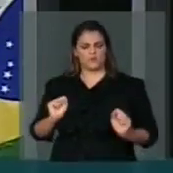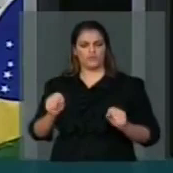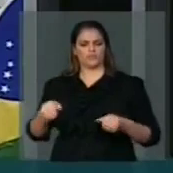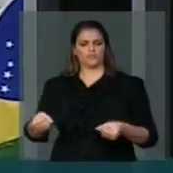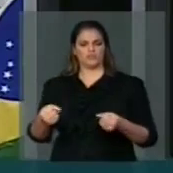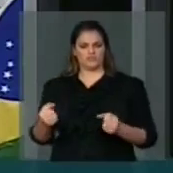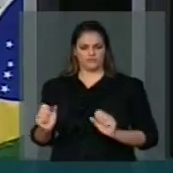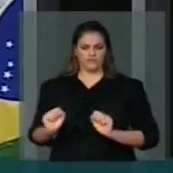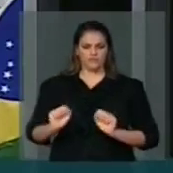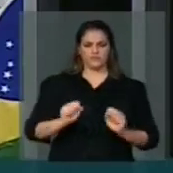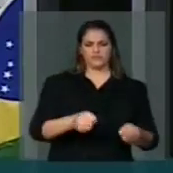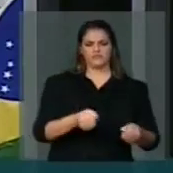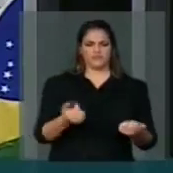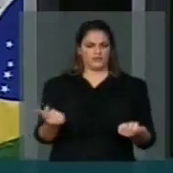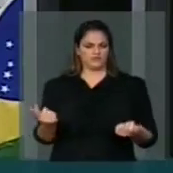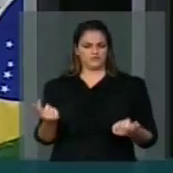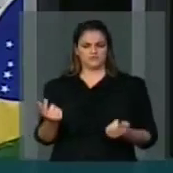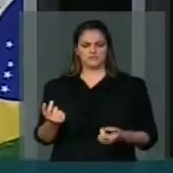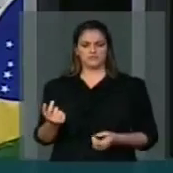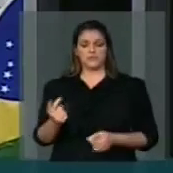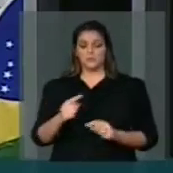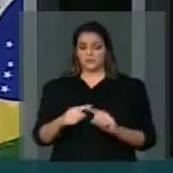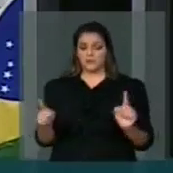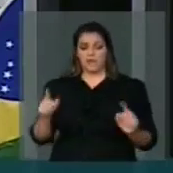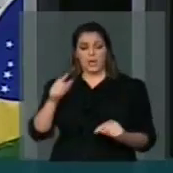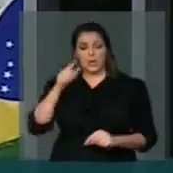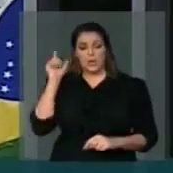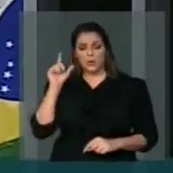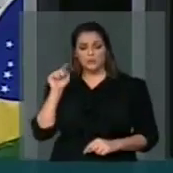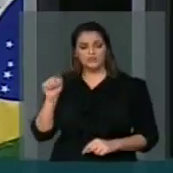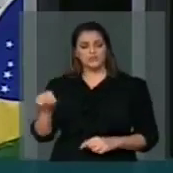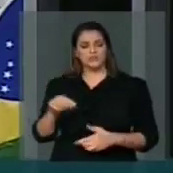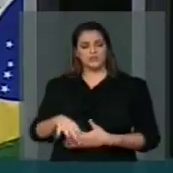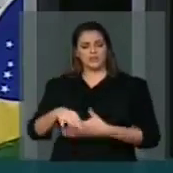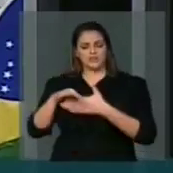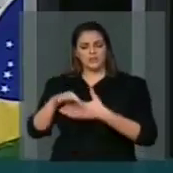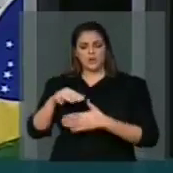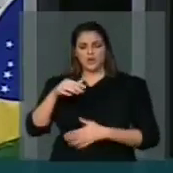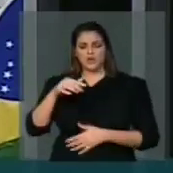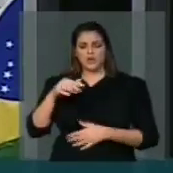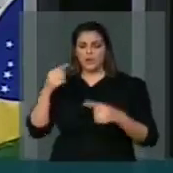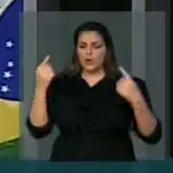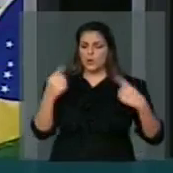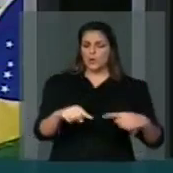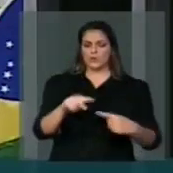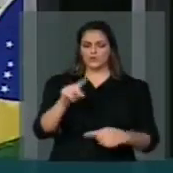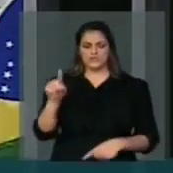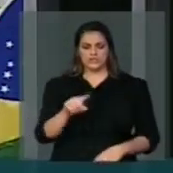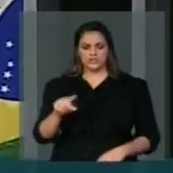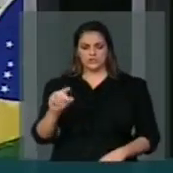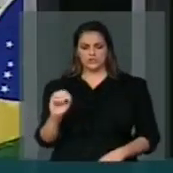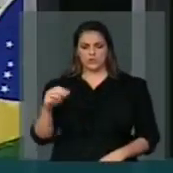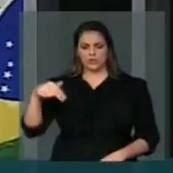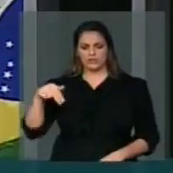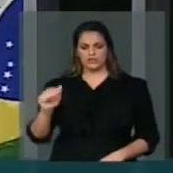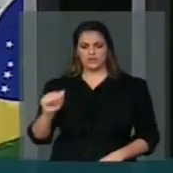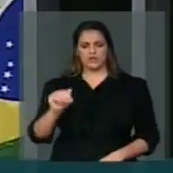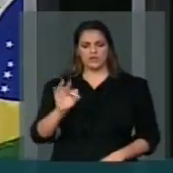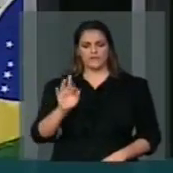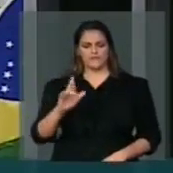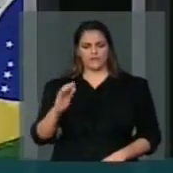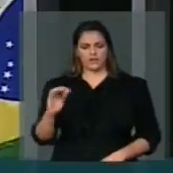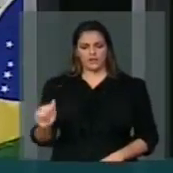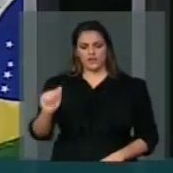governo, tomou a posição contra a Zona Franca de Manaus. Se me